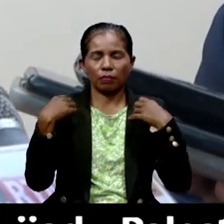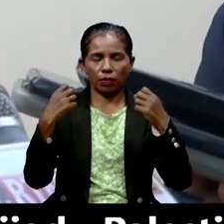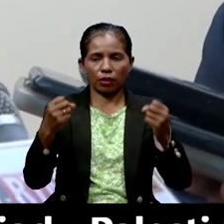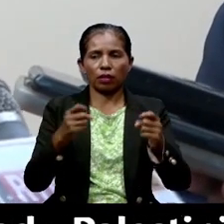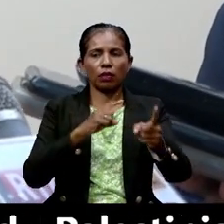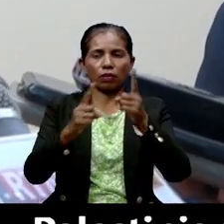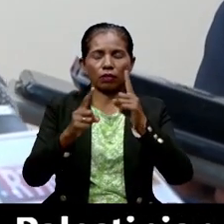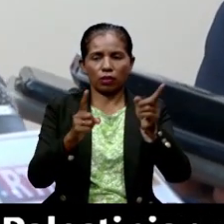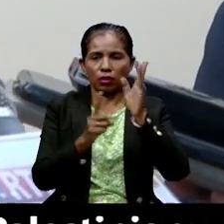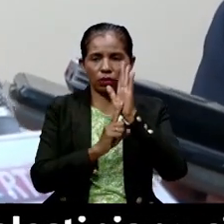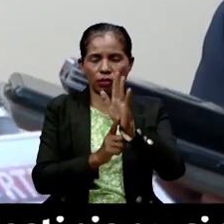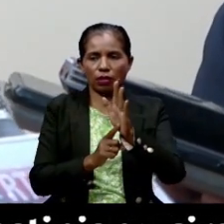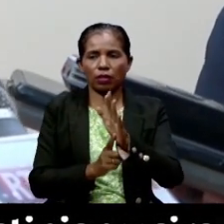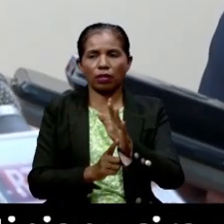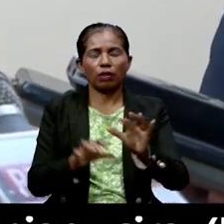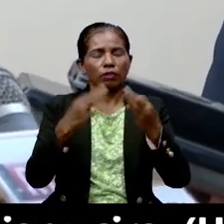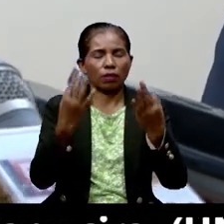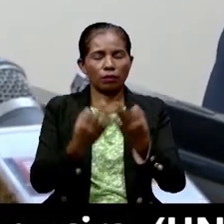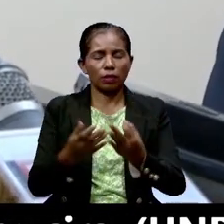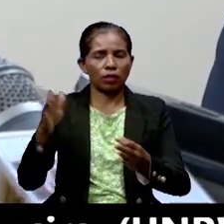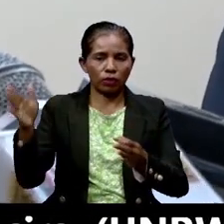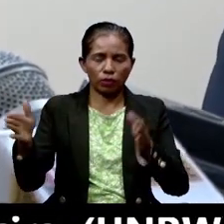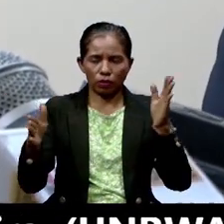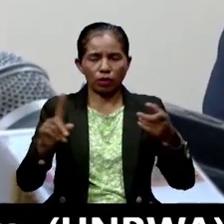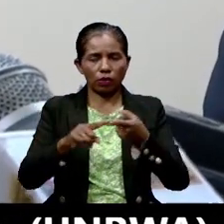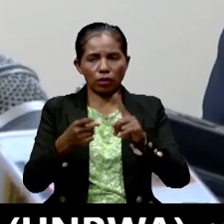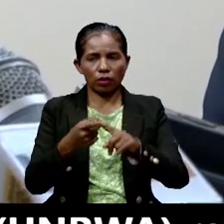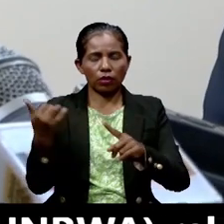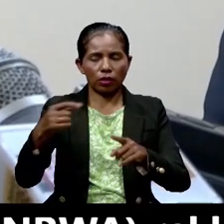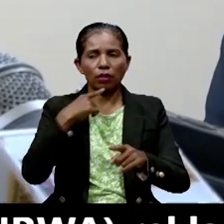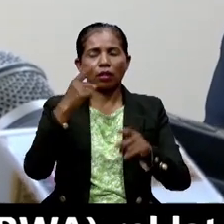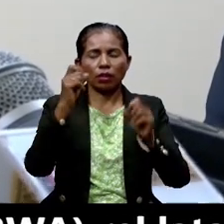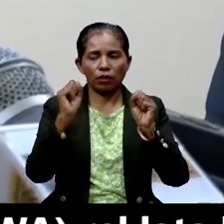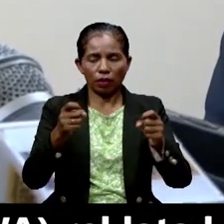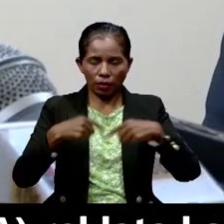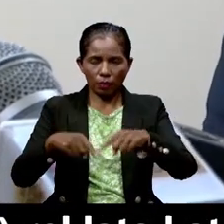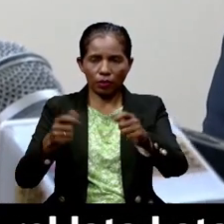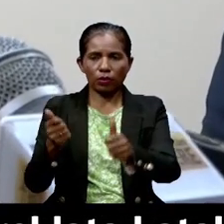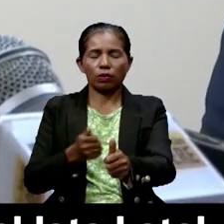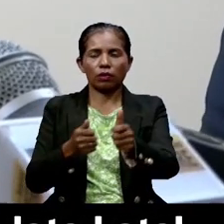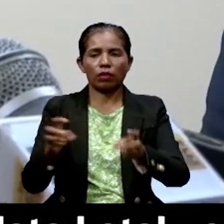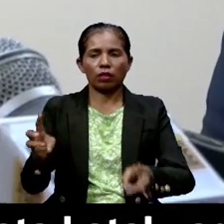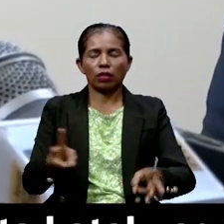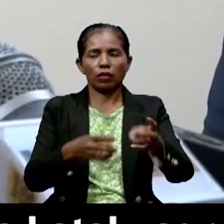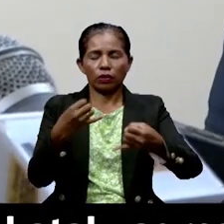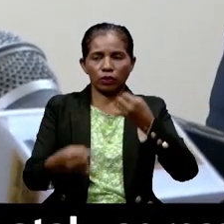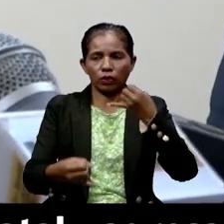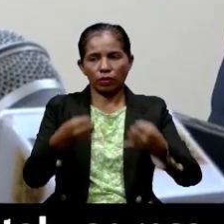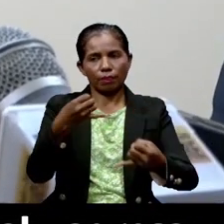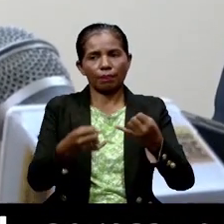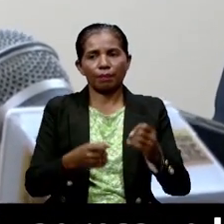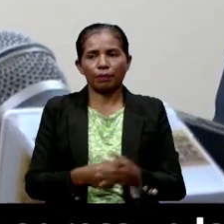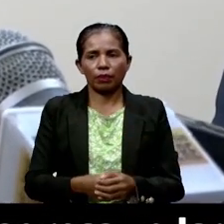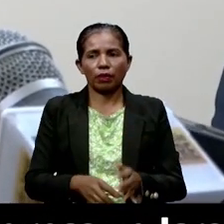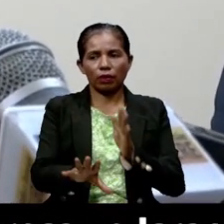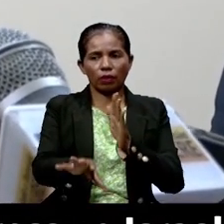i kulia sai família seria ressorsorin, colega seria tem que encorajar a tu bele ba tuir dalan justiça. Dalan lo los mo justiça. A